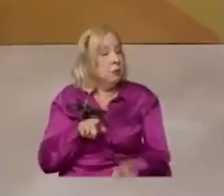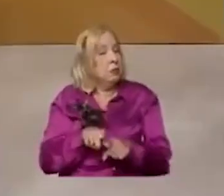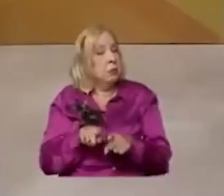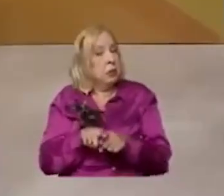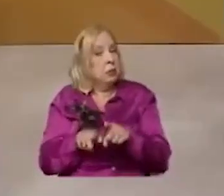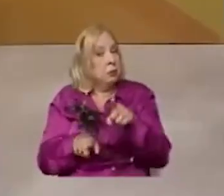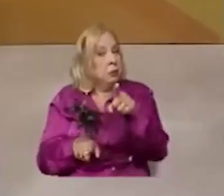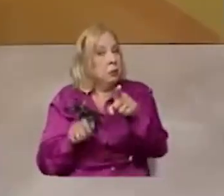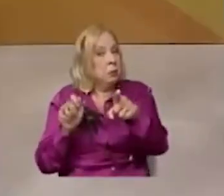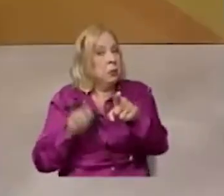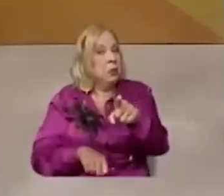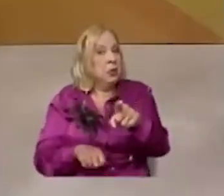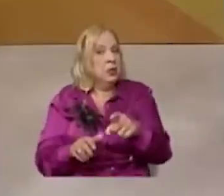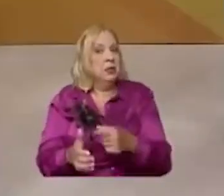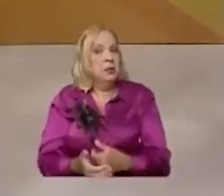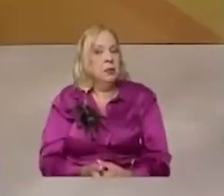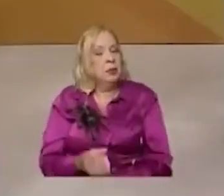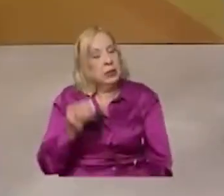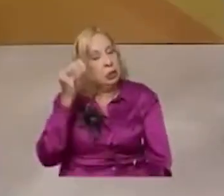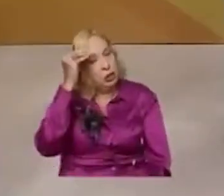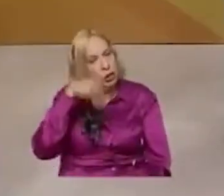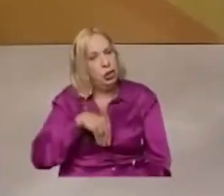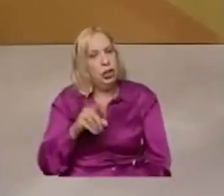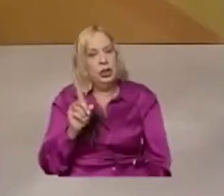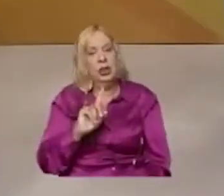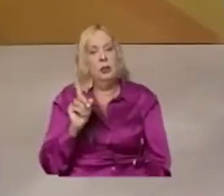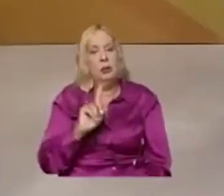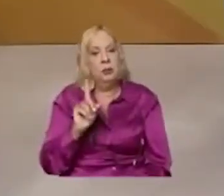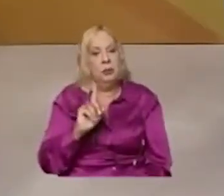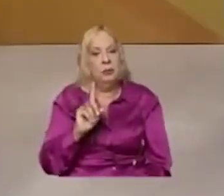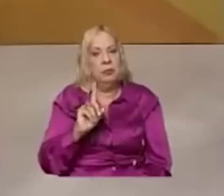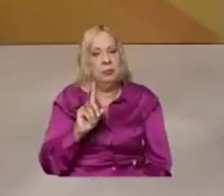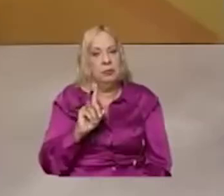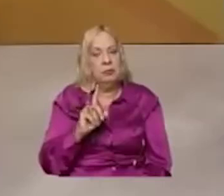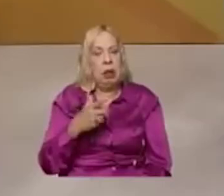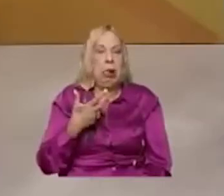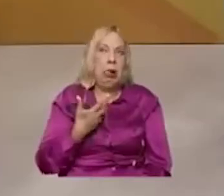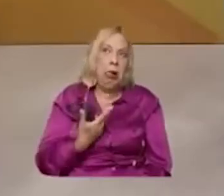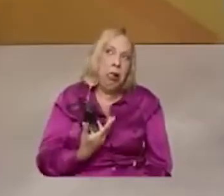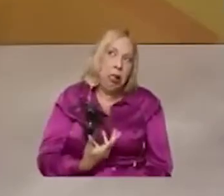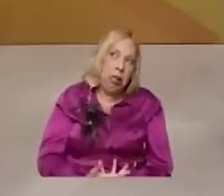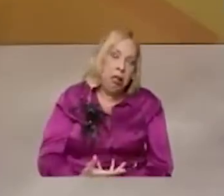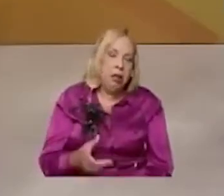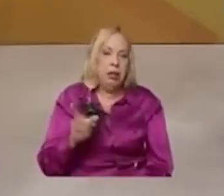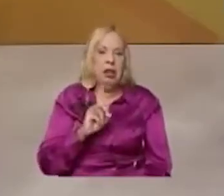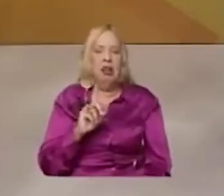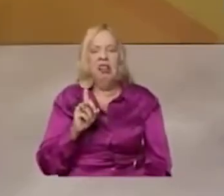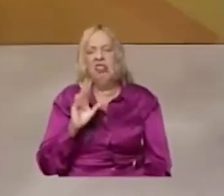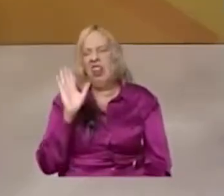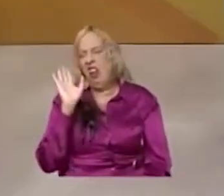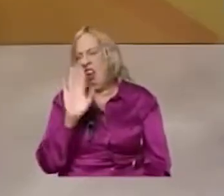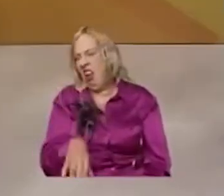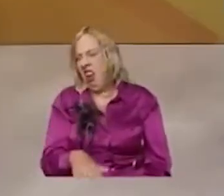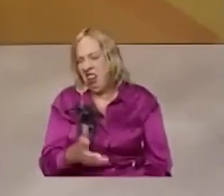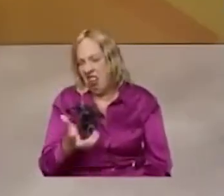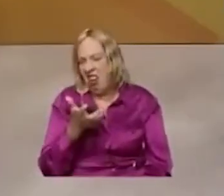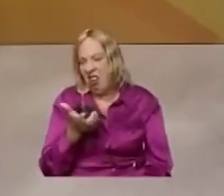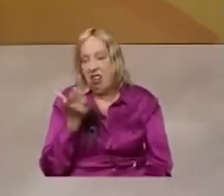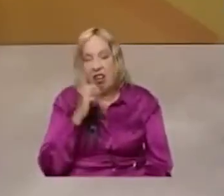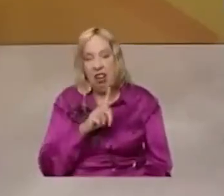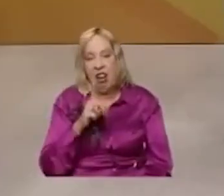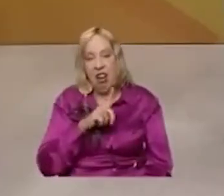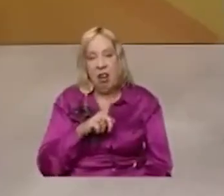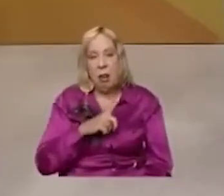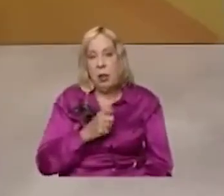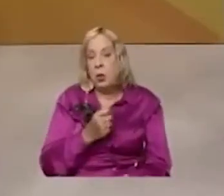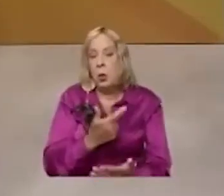também com você aí de casa, é não desistir, não... Sim. Não faz o que muita gente faz. Ah, eu queria tanto ganhar no Caju Cap, mas eu